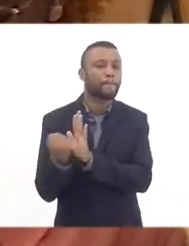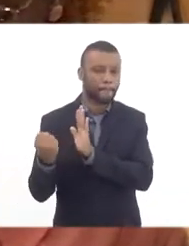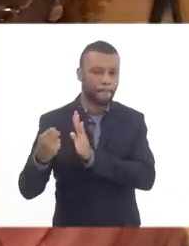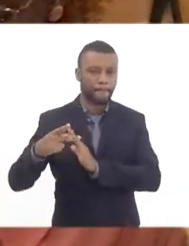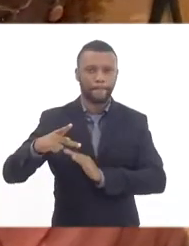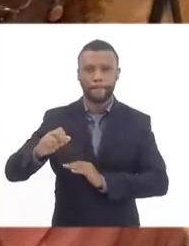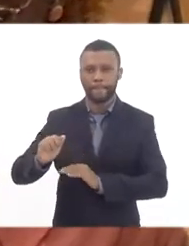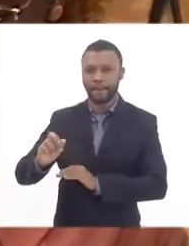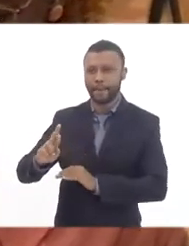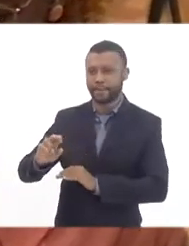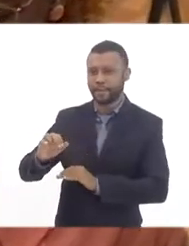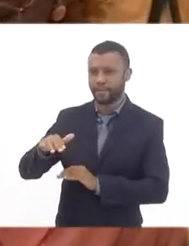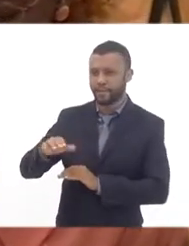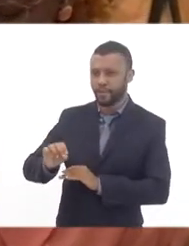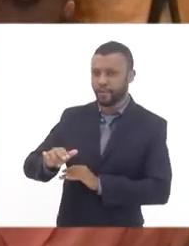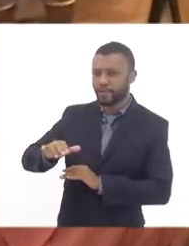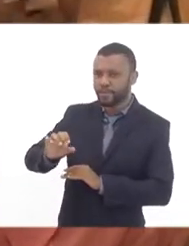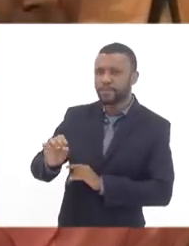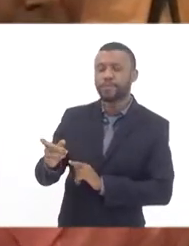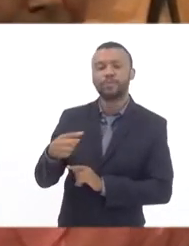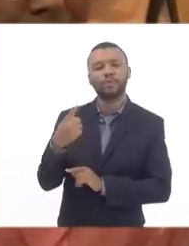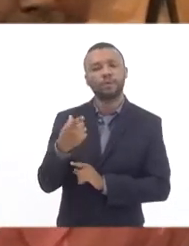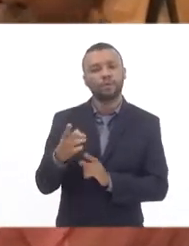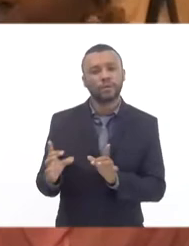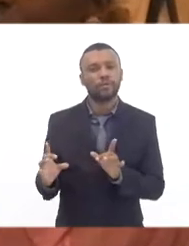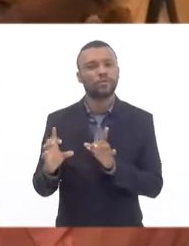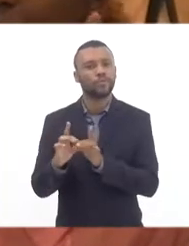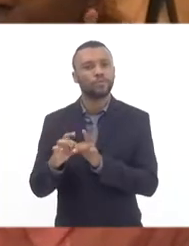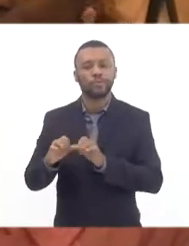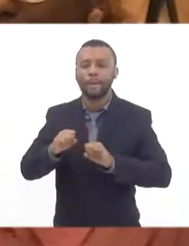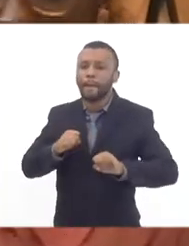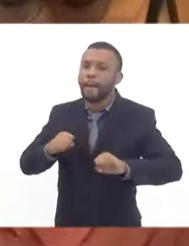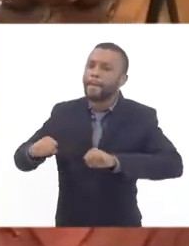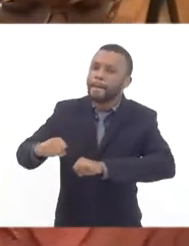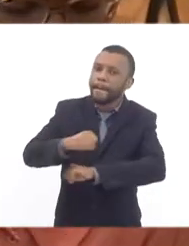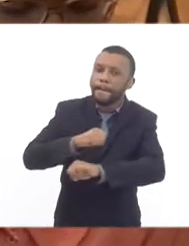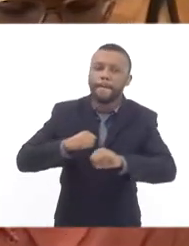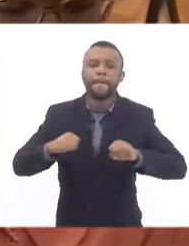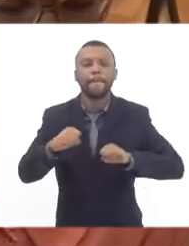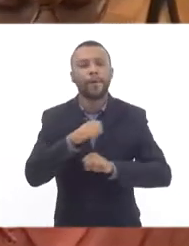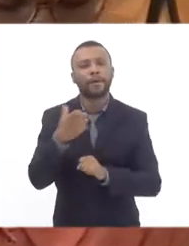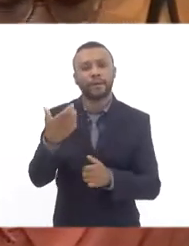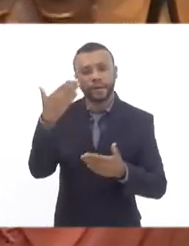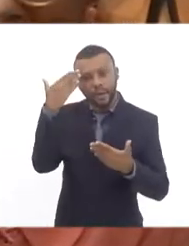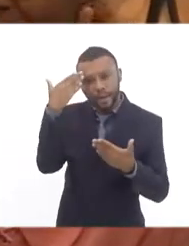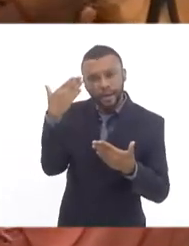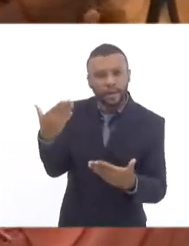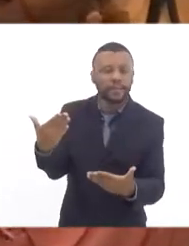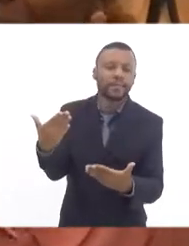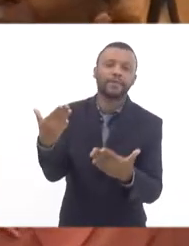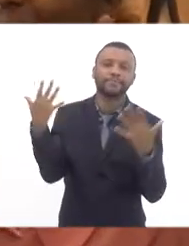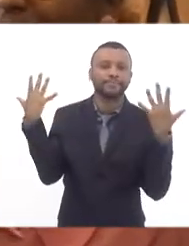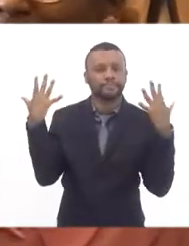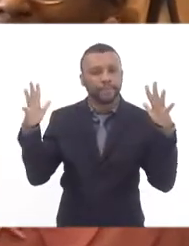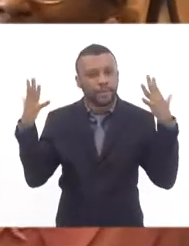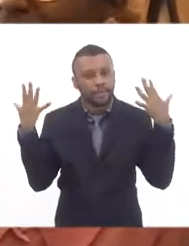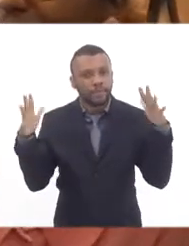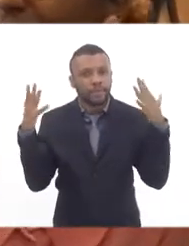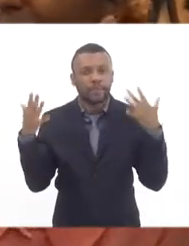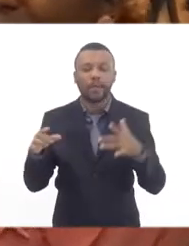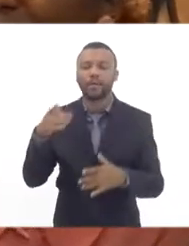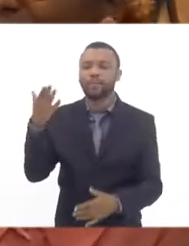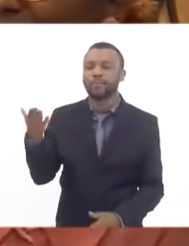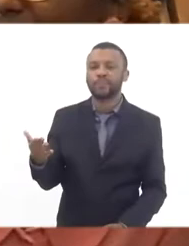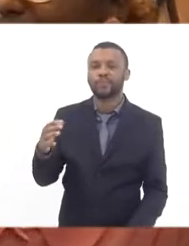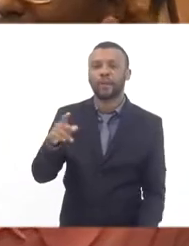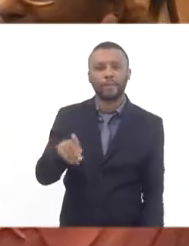aqui também a gente está junto para colocar essa luta. Assim como eu gostaria de agradecer e parabenizar a Cleise